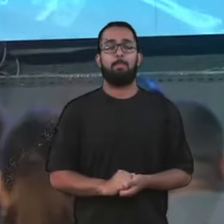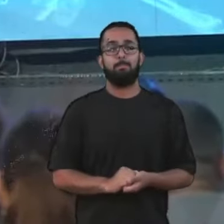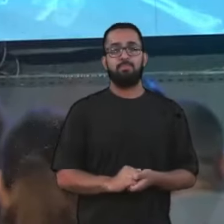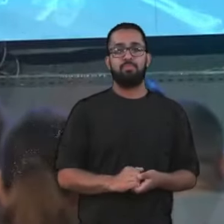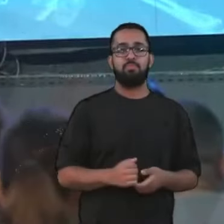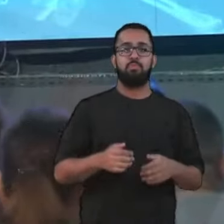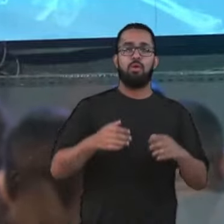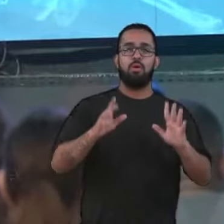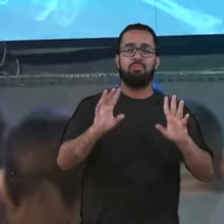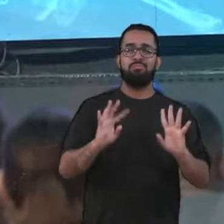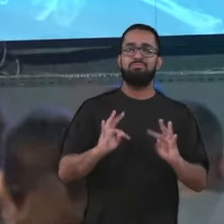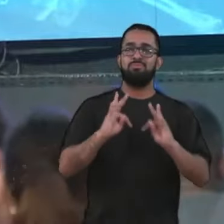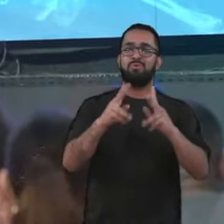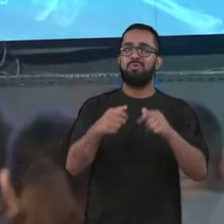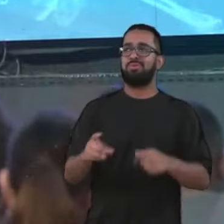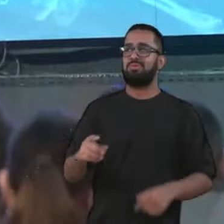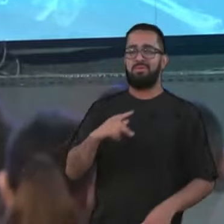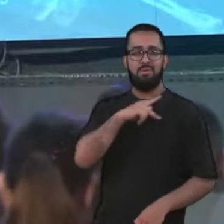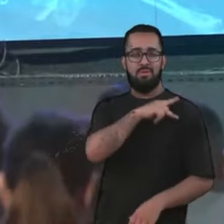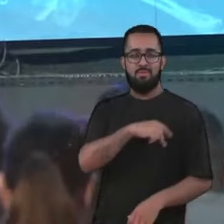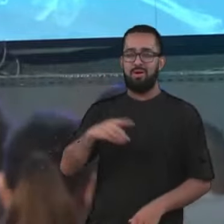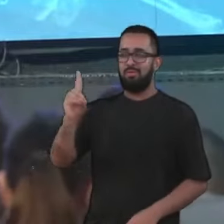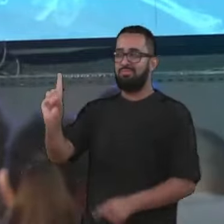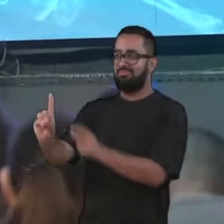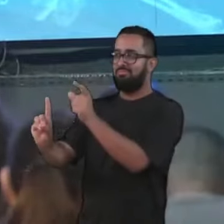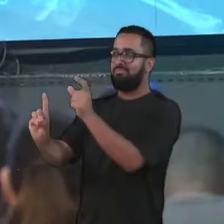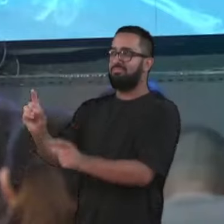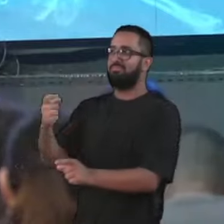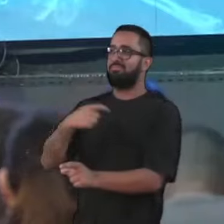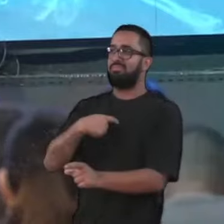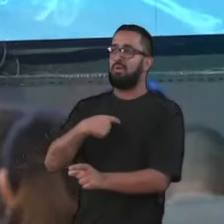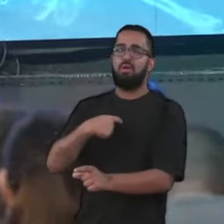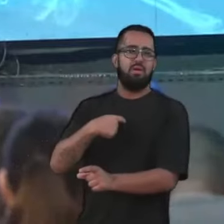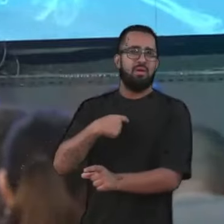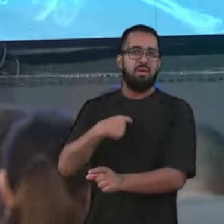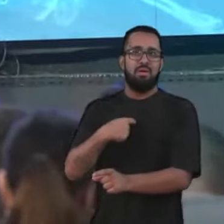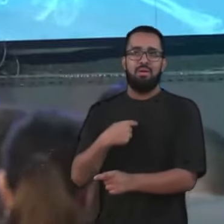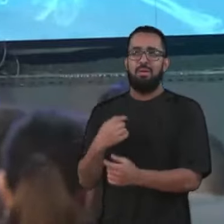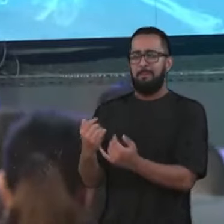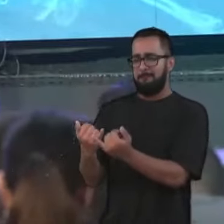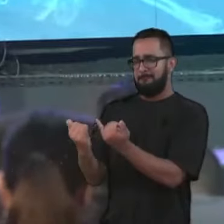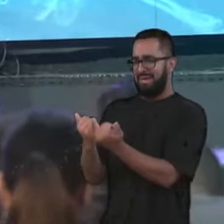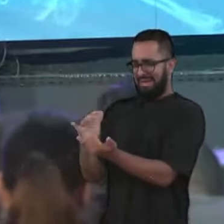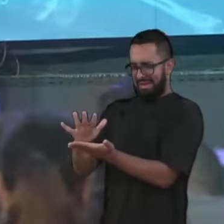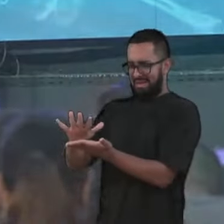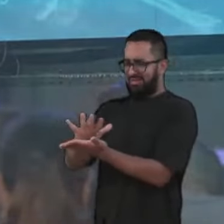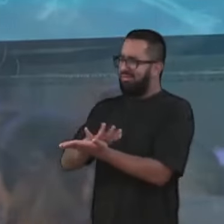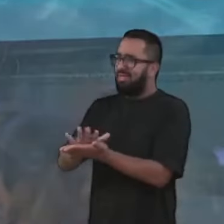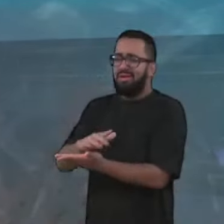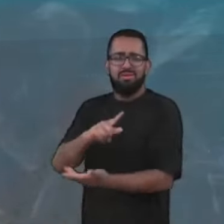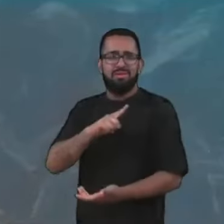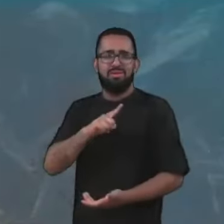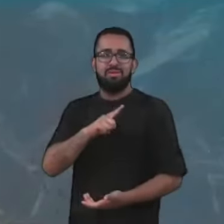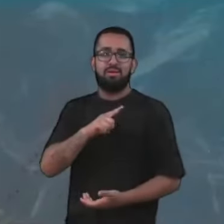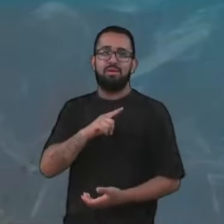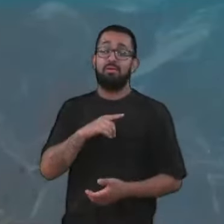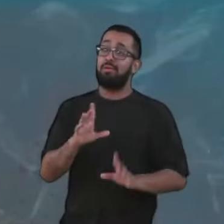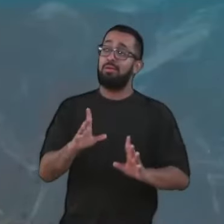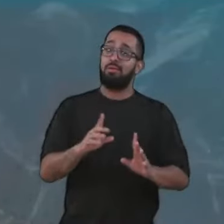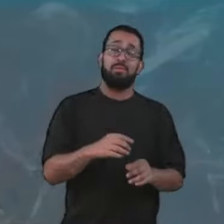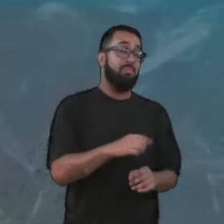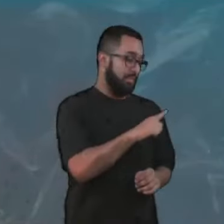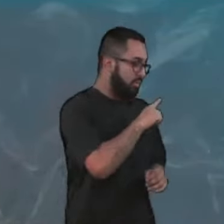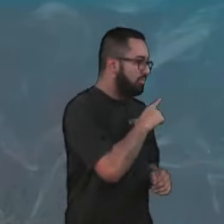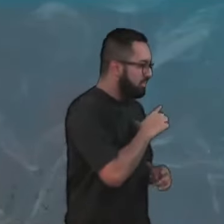Quem olhava para Paulo parecia que ele não tinha nada, mas ele possuía tudo. Olha o que ele diz aos filipenses: alegrem-se no Senhor, sempre no Senhor.